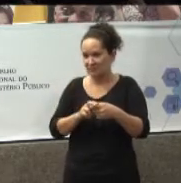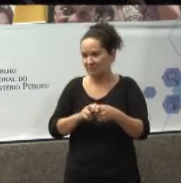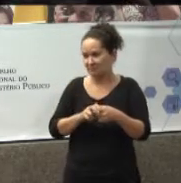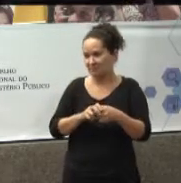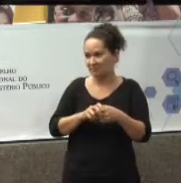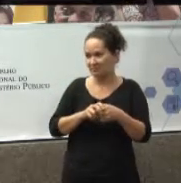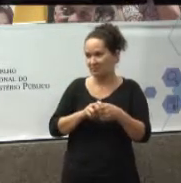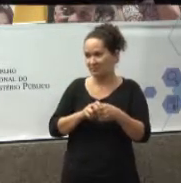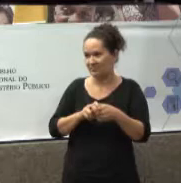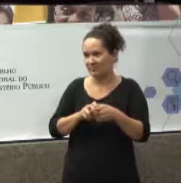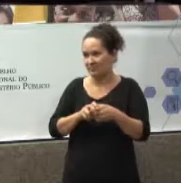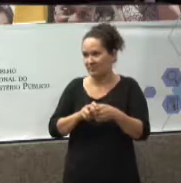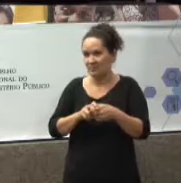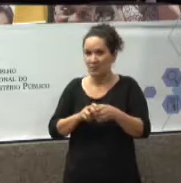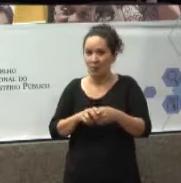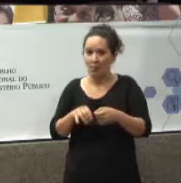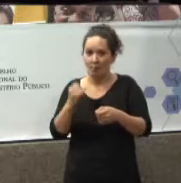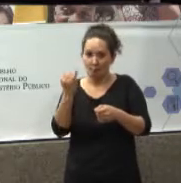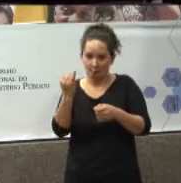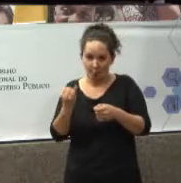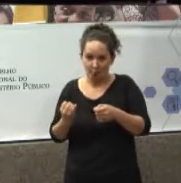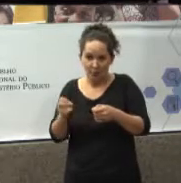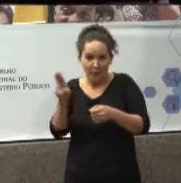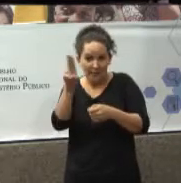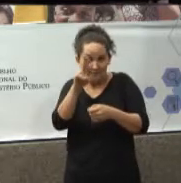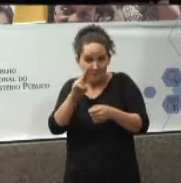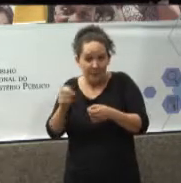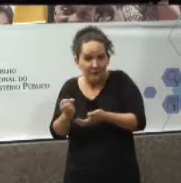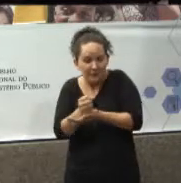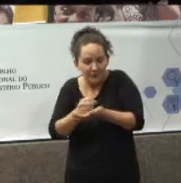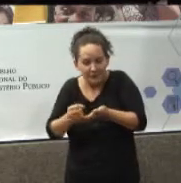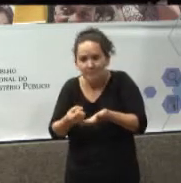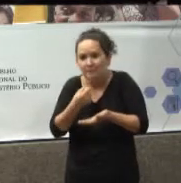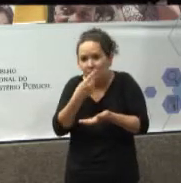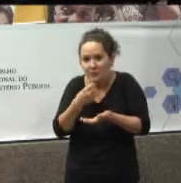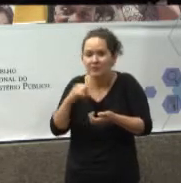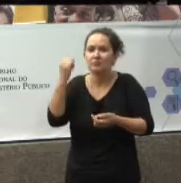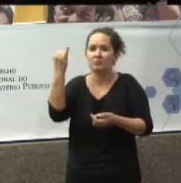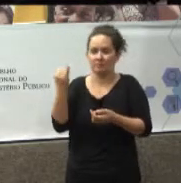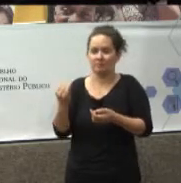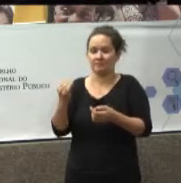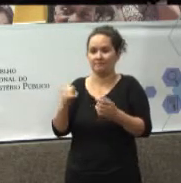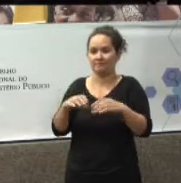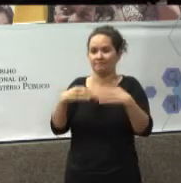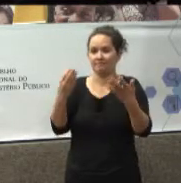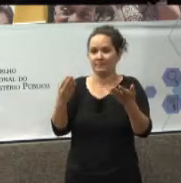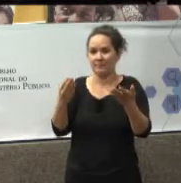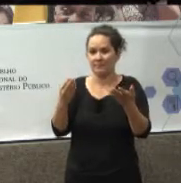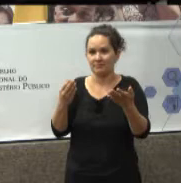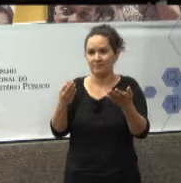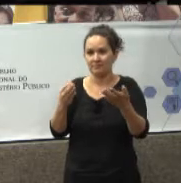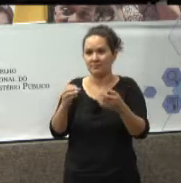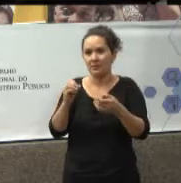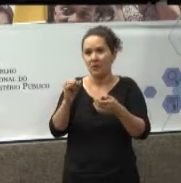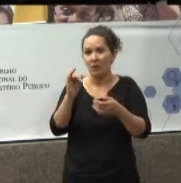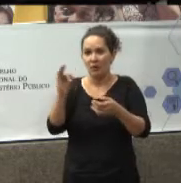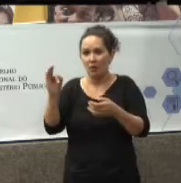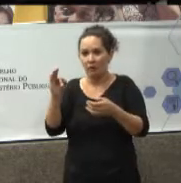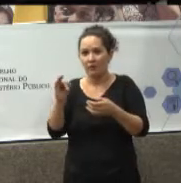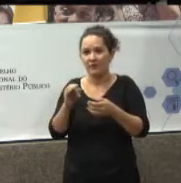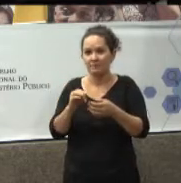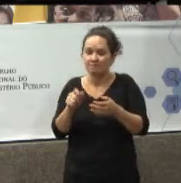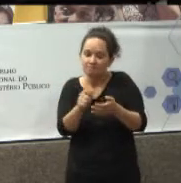para emagrecimento para promover o emagrecimento dos pacientes então houve lembrou nada mais é do que uma